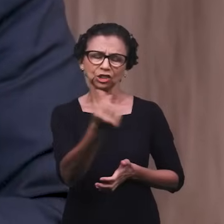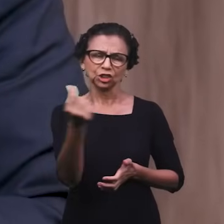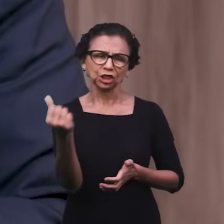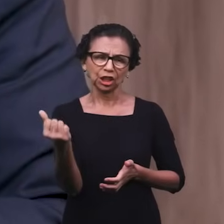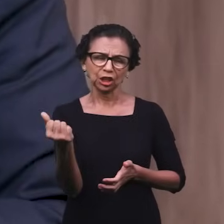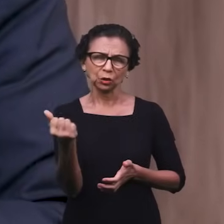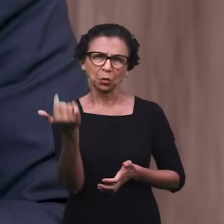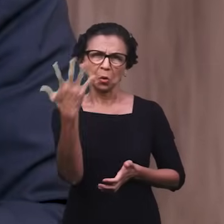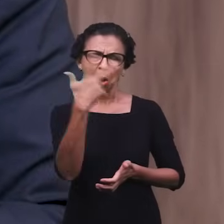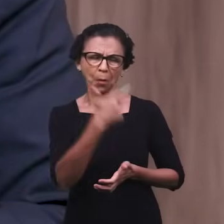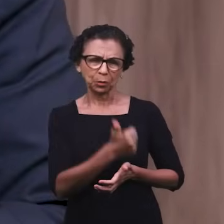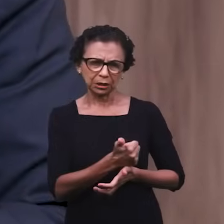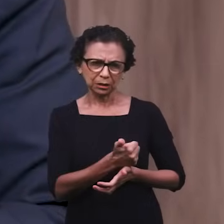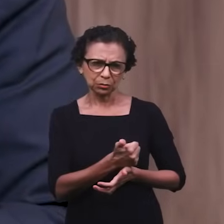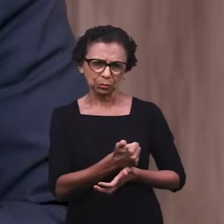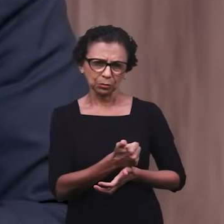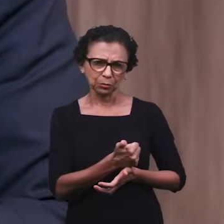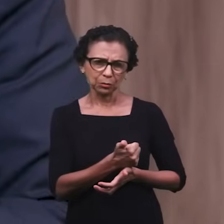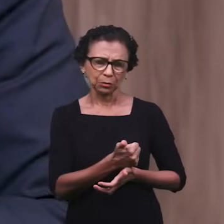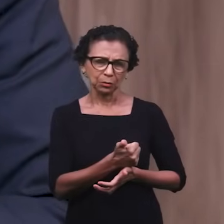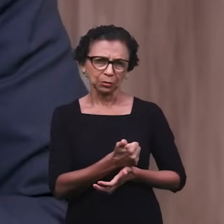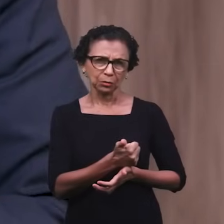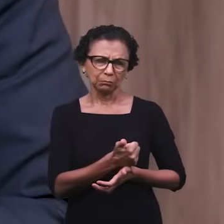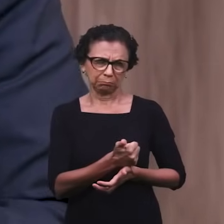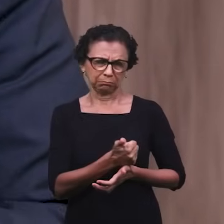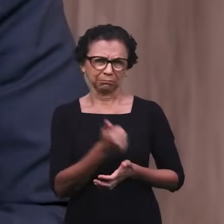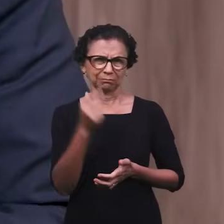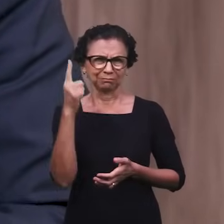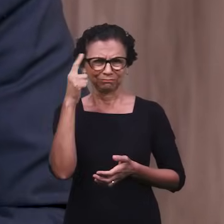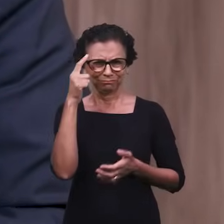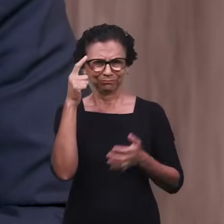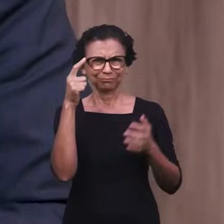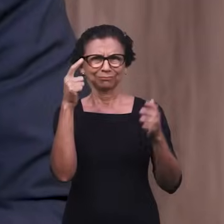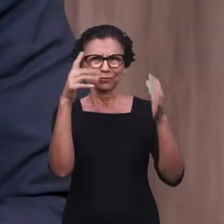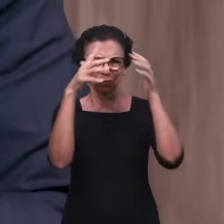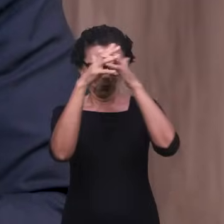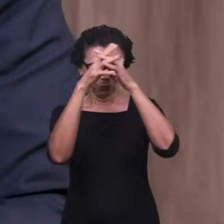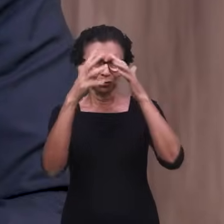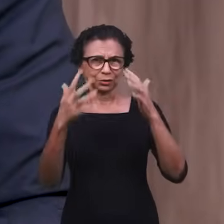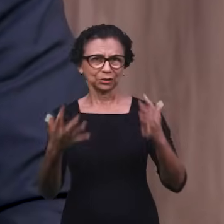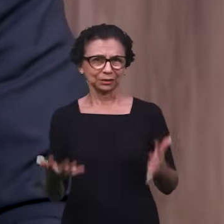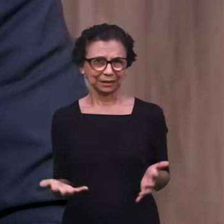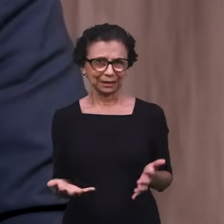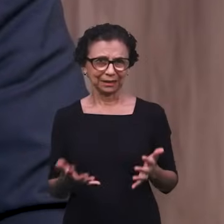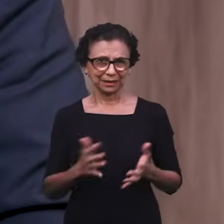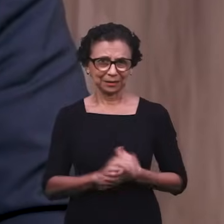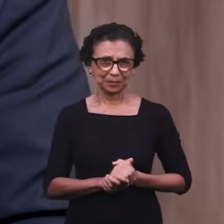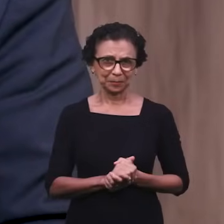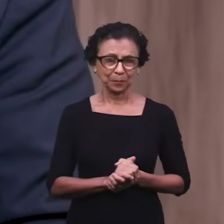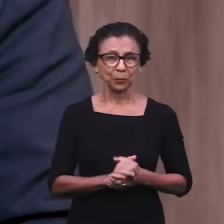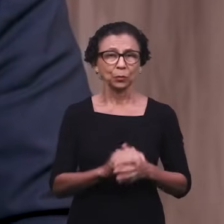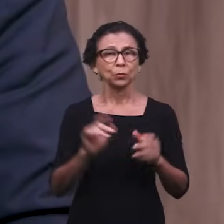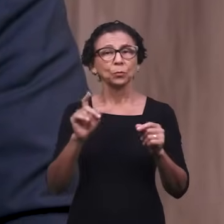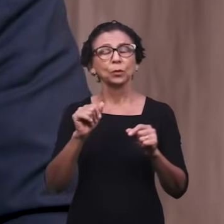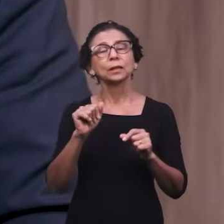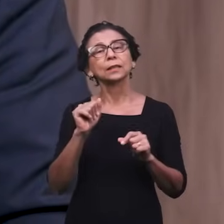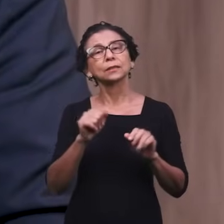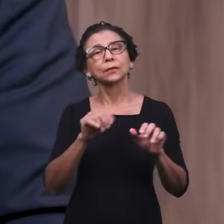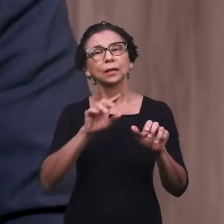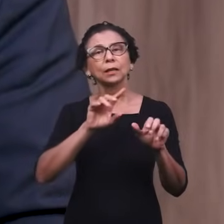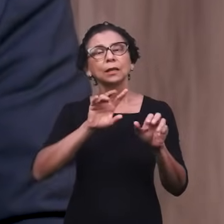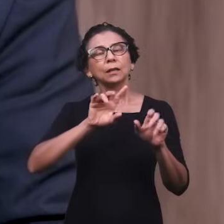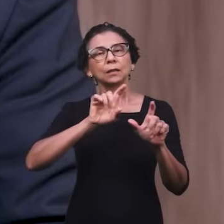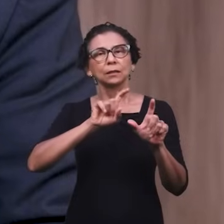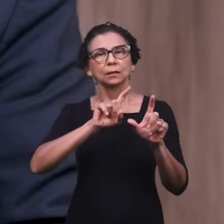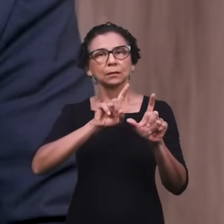interpretação da inteligência artificial, que é mais literal, já teria dificuldade. Por quê? Porque não há nenhuma expressão negativa aqui nesse texto.